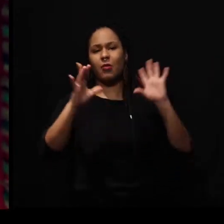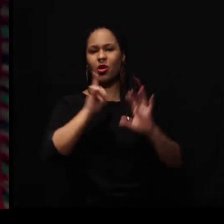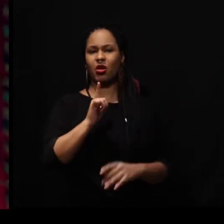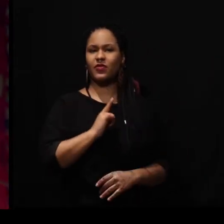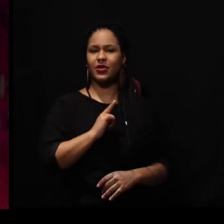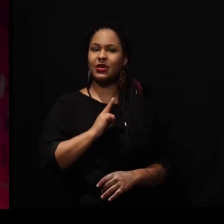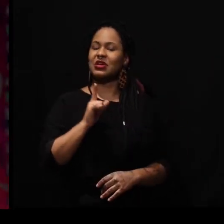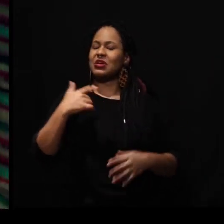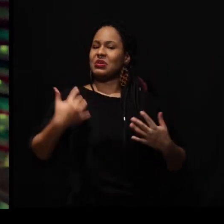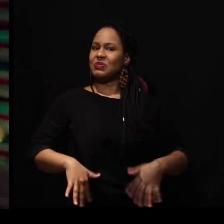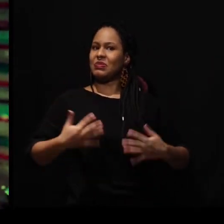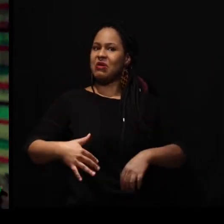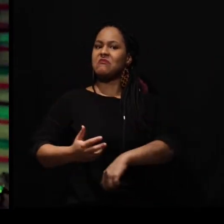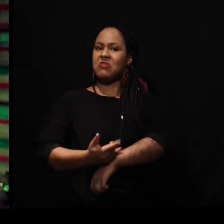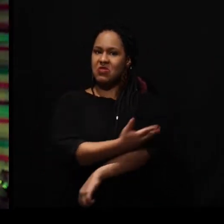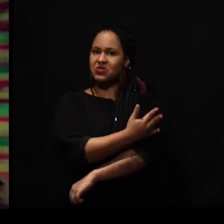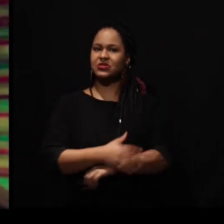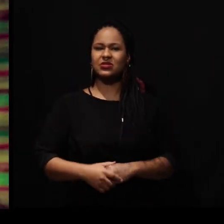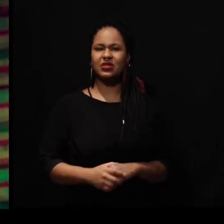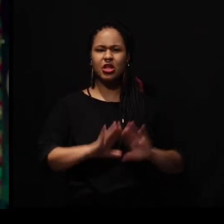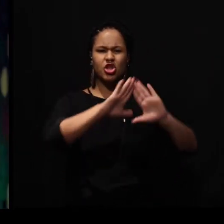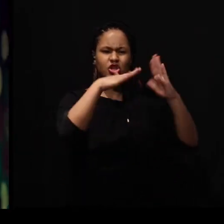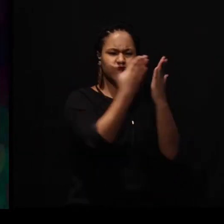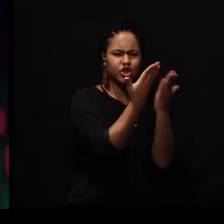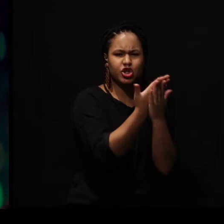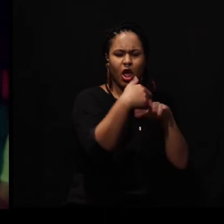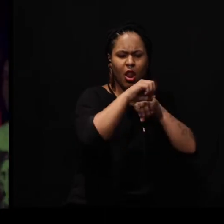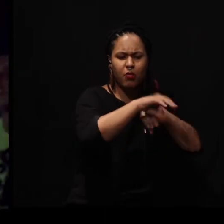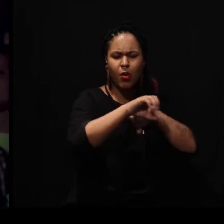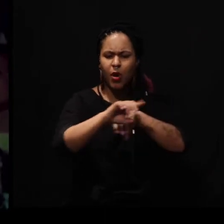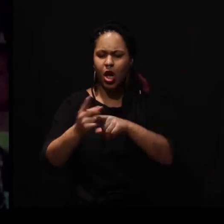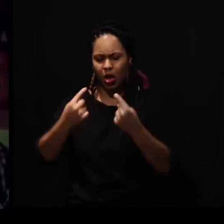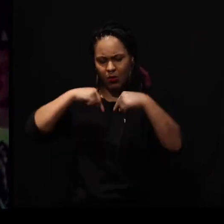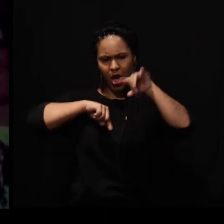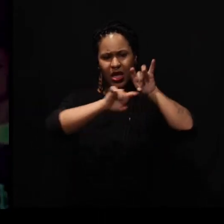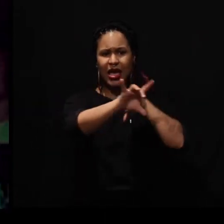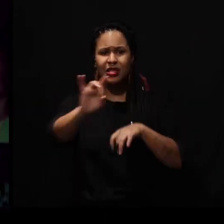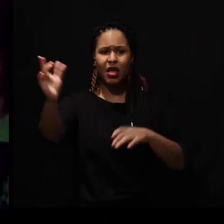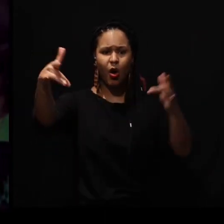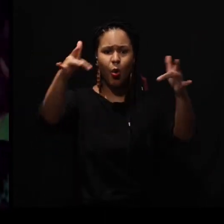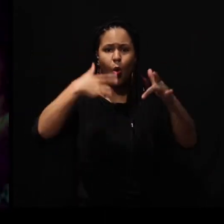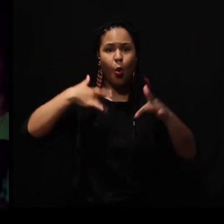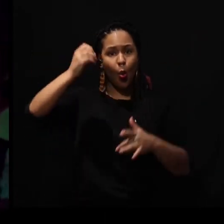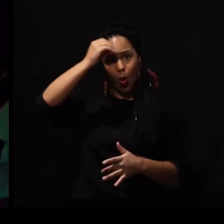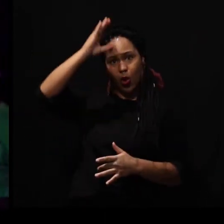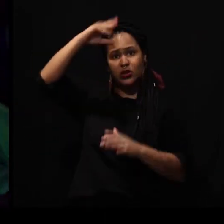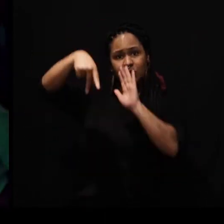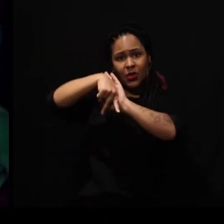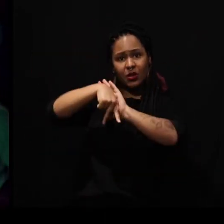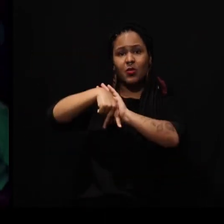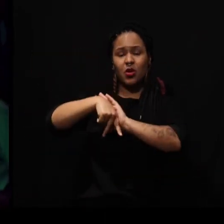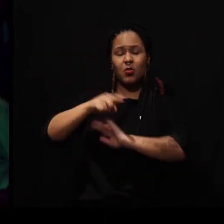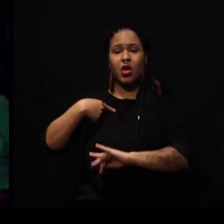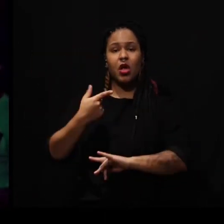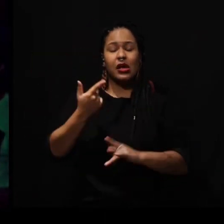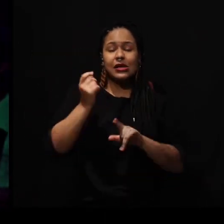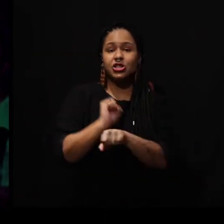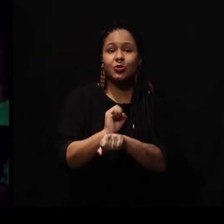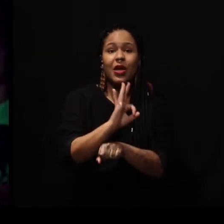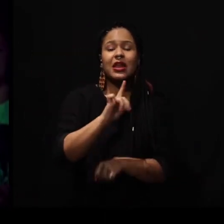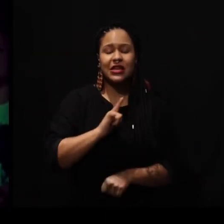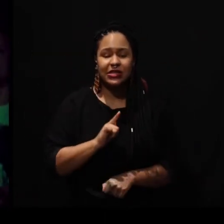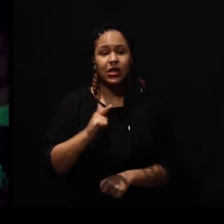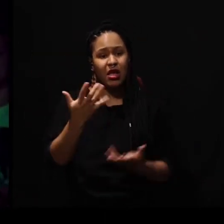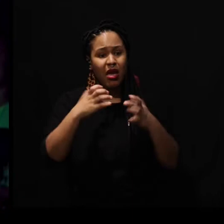disponíveis, emocionante. Escolas educando epistemologicamente, esperançosos,